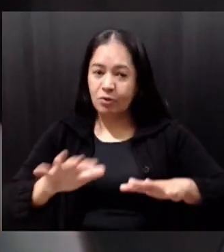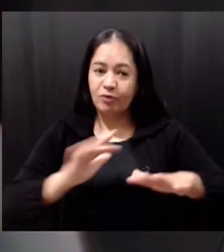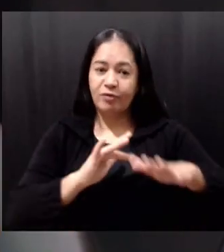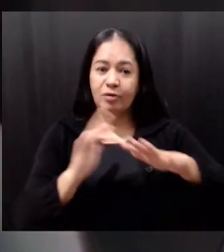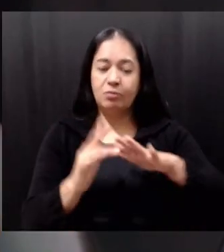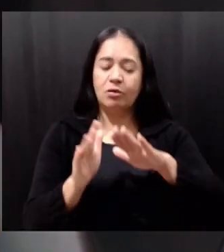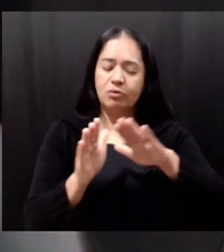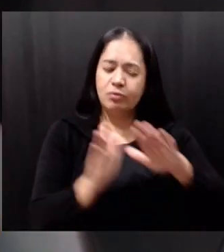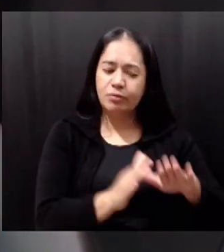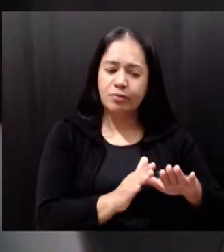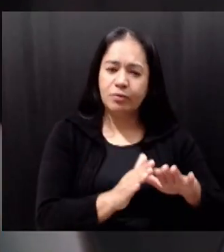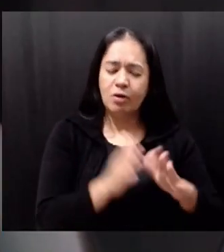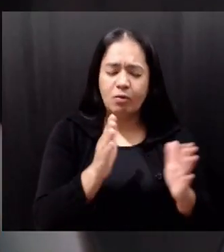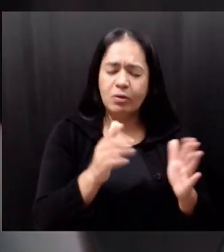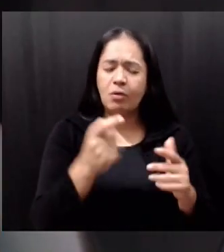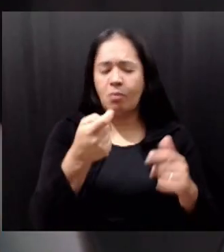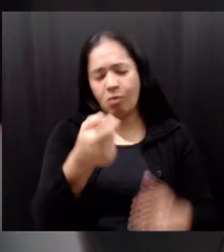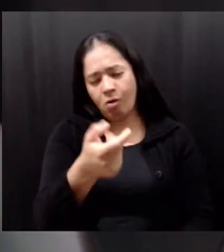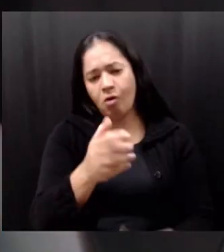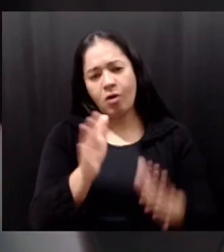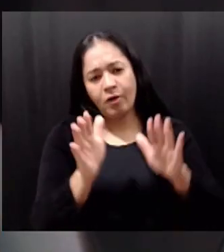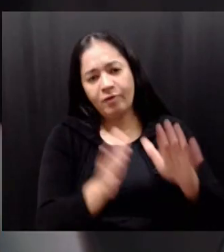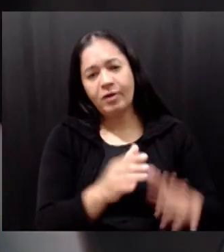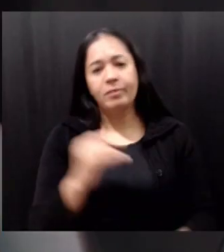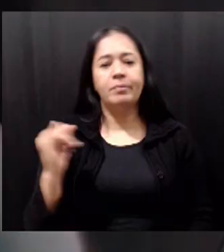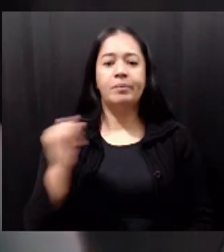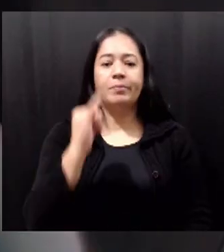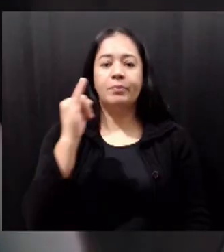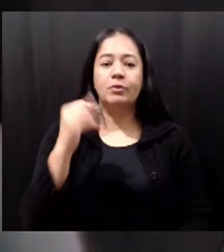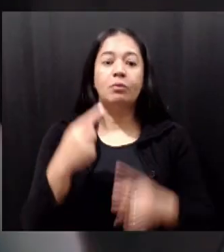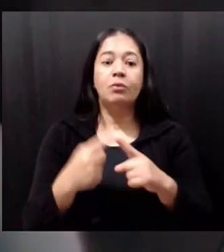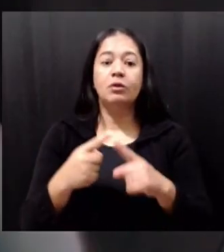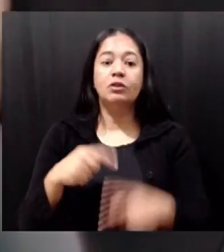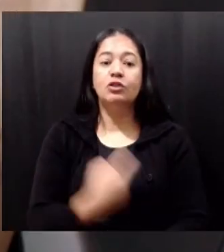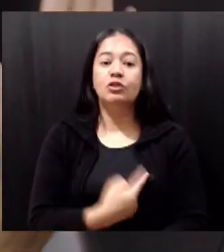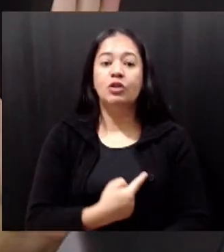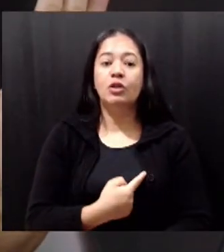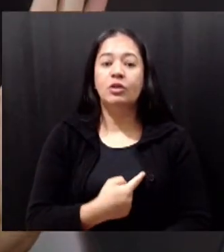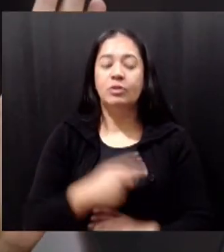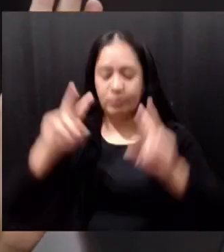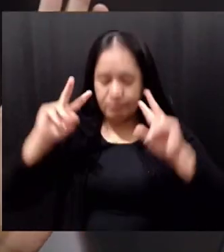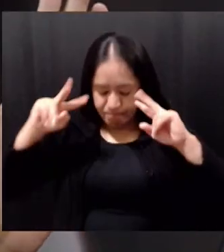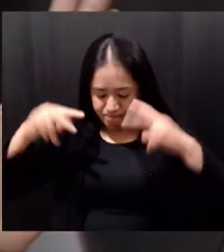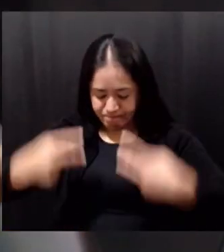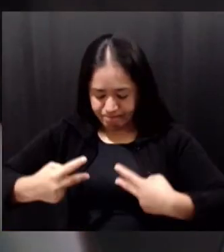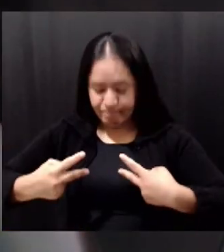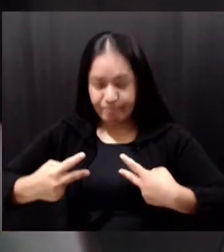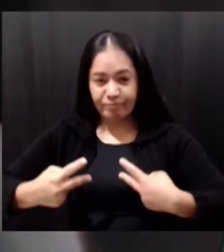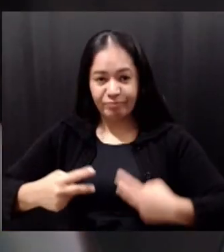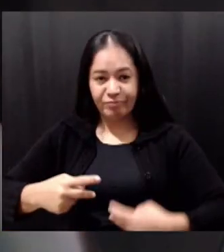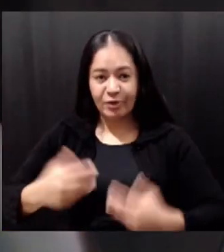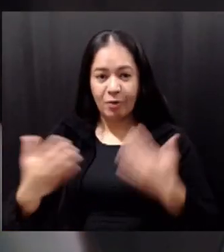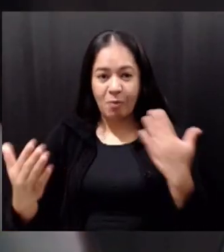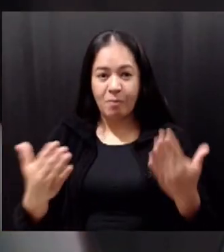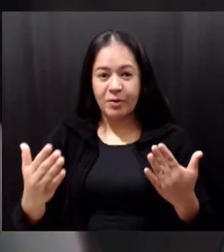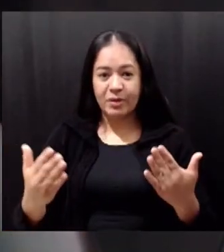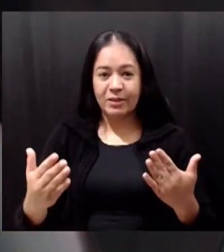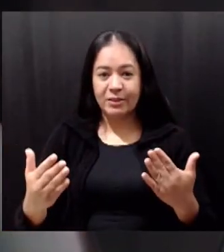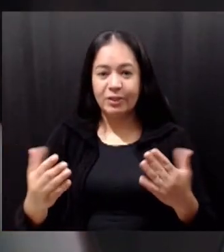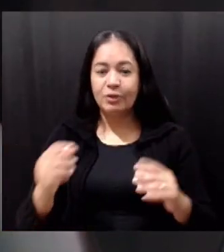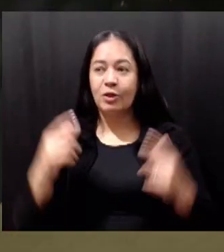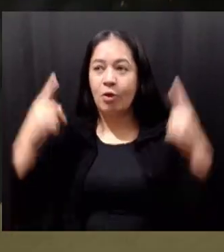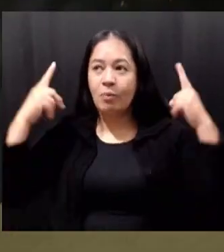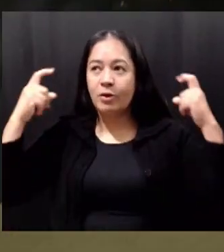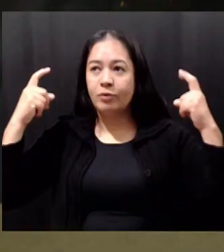rede social, ele é importante para a gente poder se olhar. É como se a gente fosse silenciar o barulho de fora para ouvir o que está dentro.